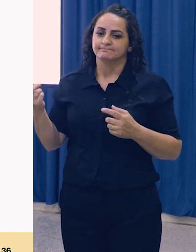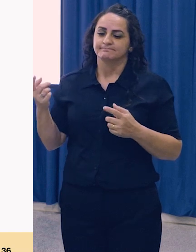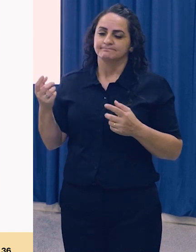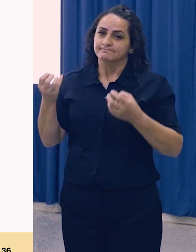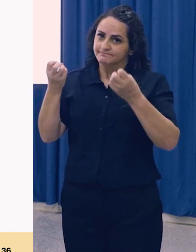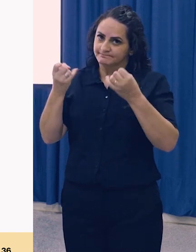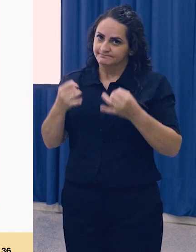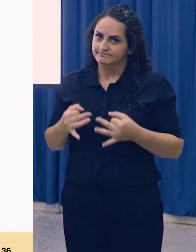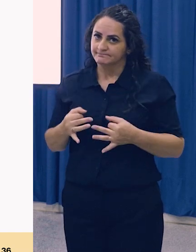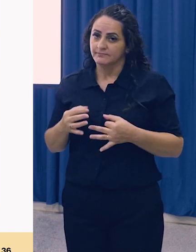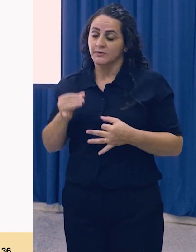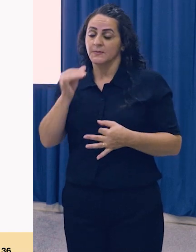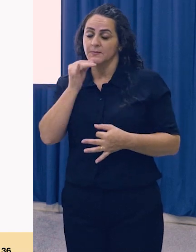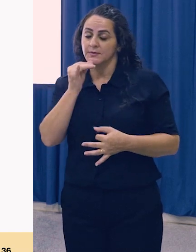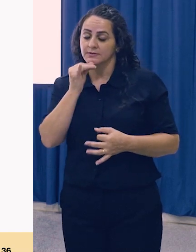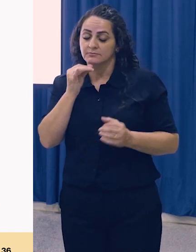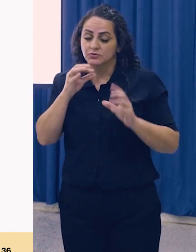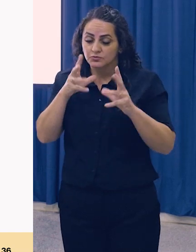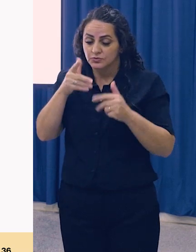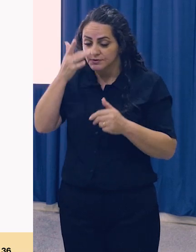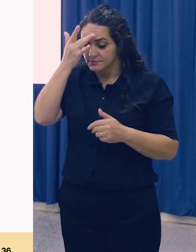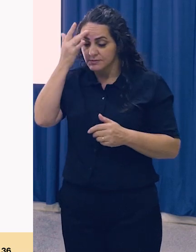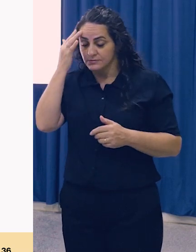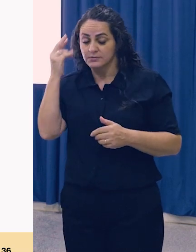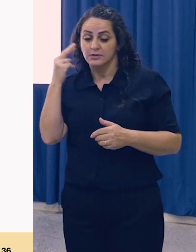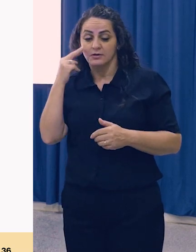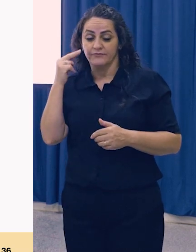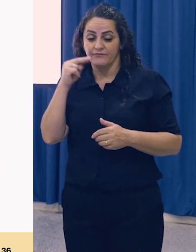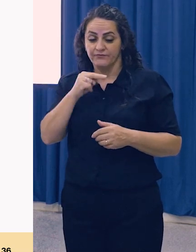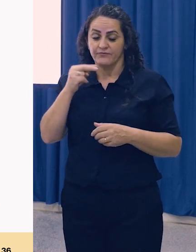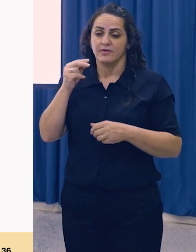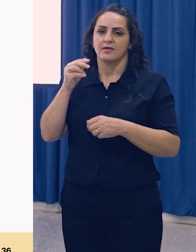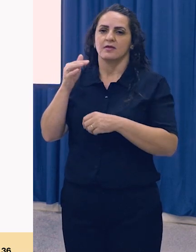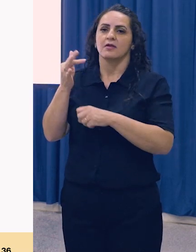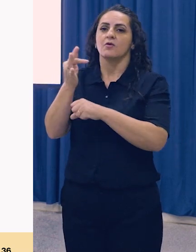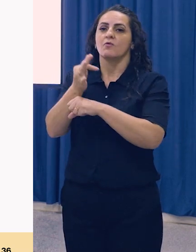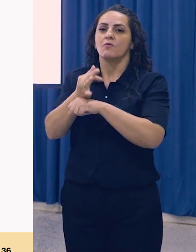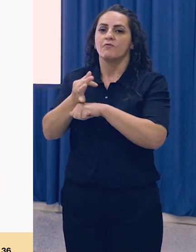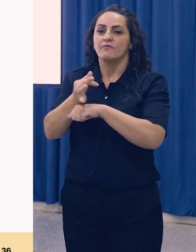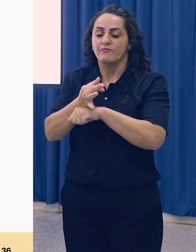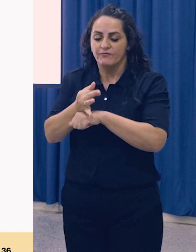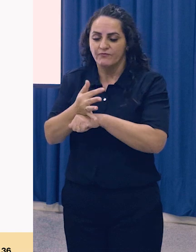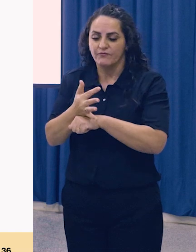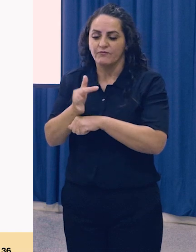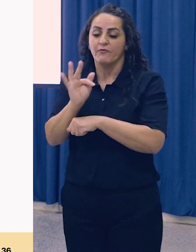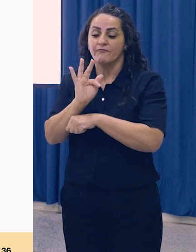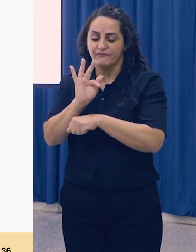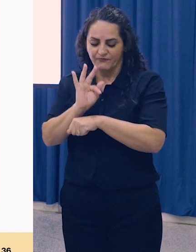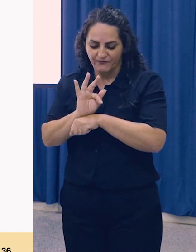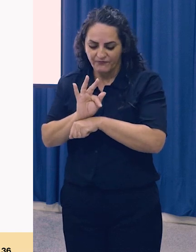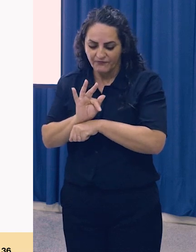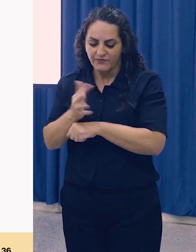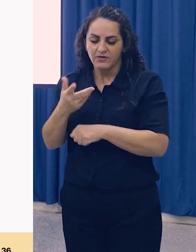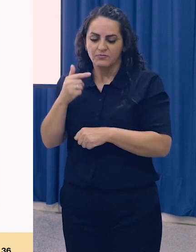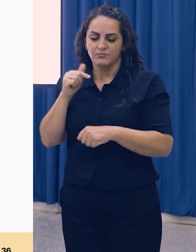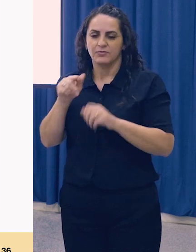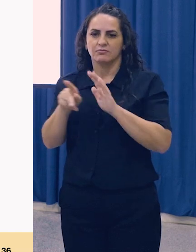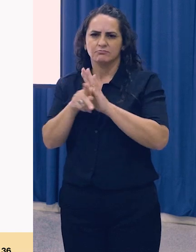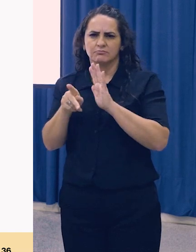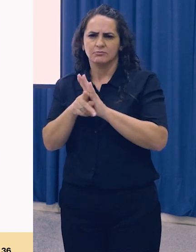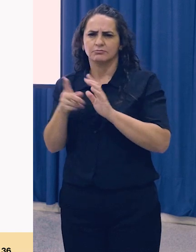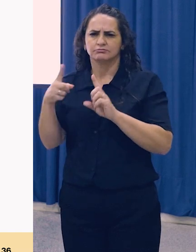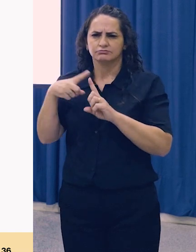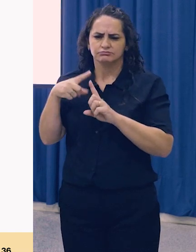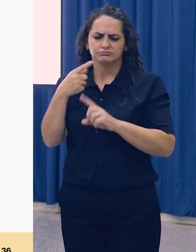de todo mundo que ver o seu filme e ficar sabendo que a Capésio vai saber, né? Coisas objetivas,